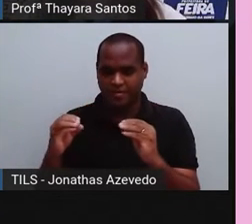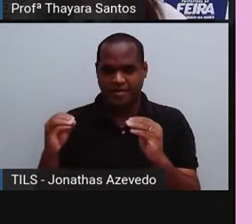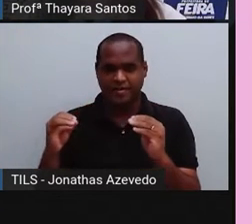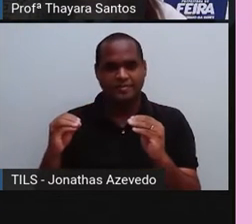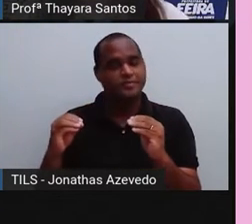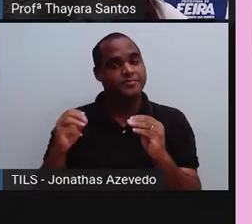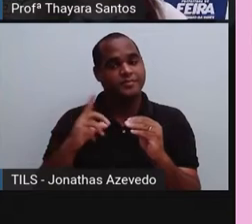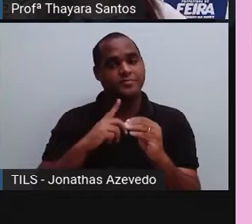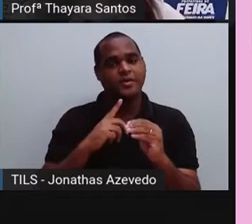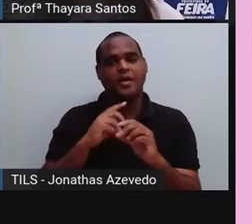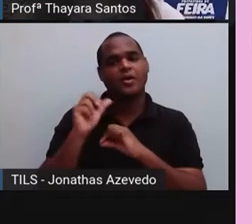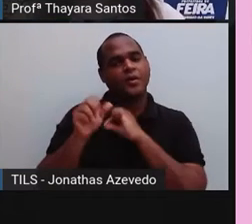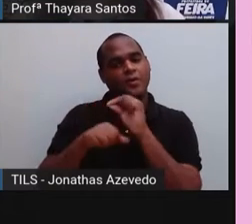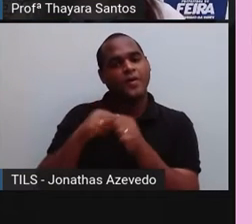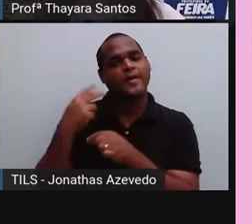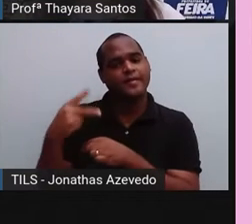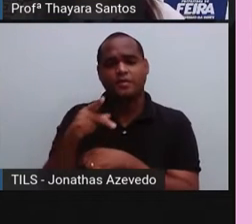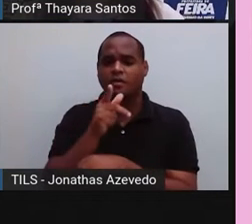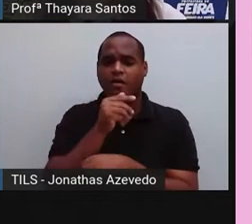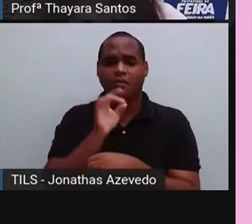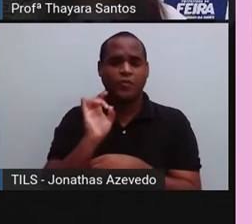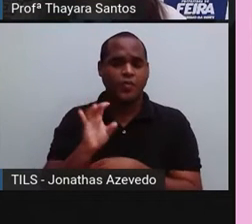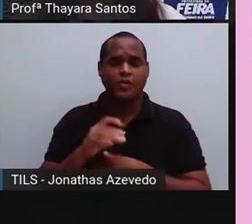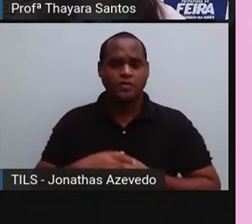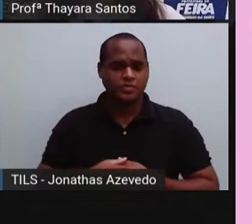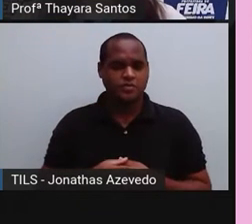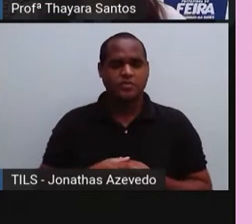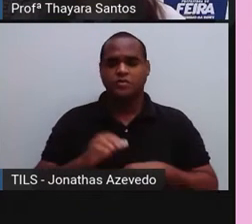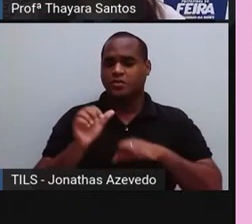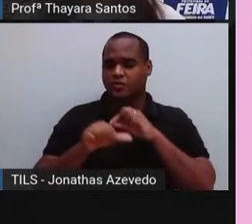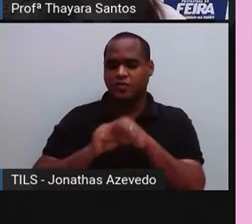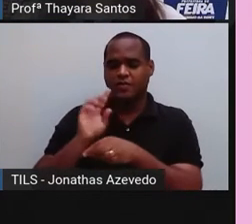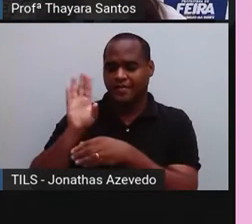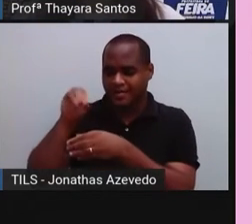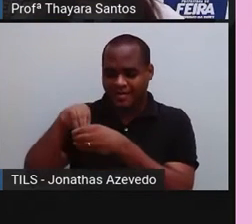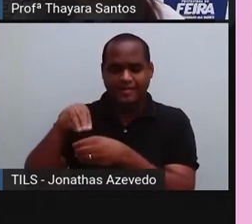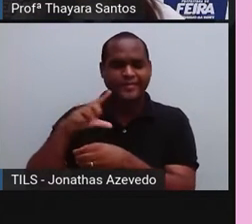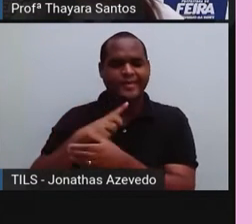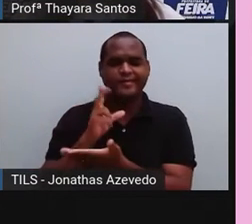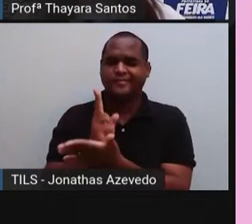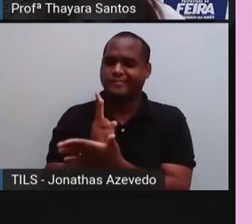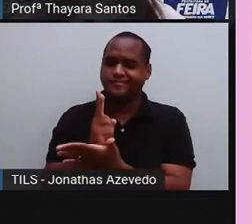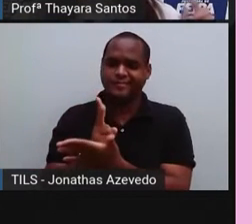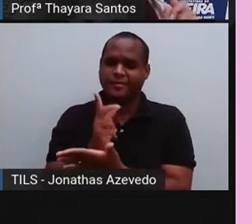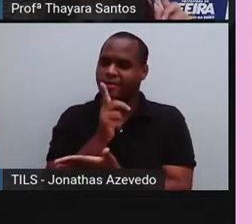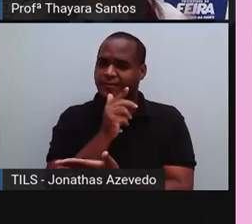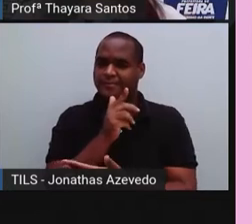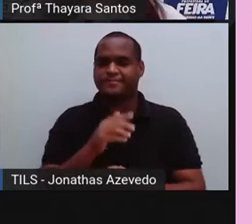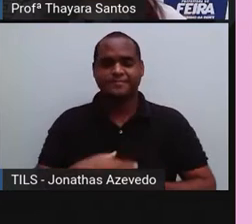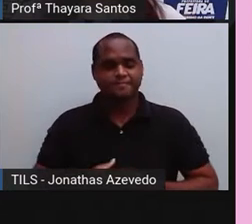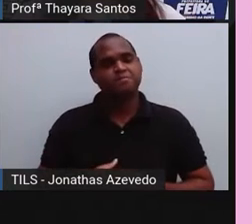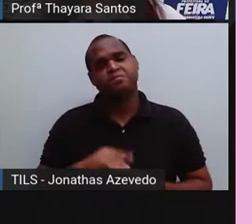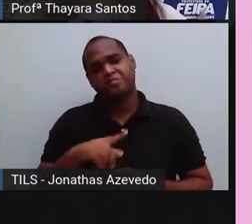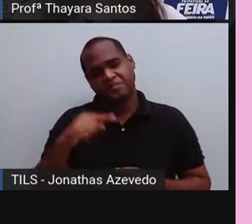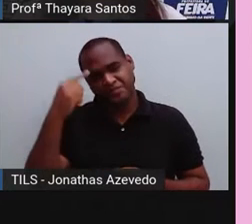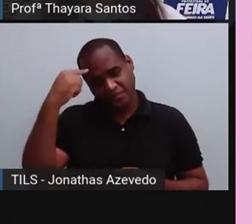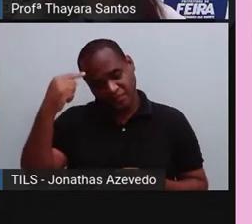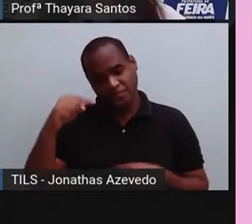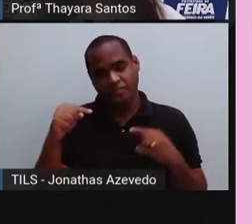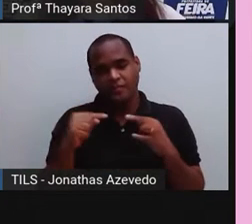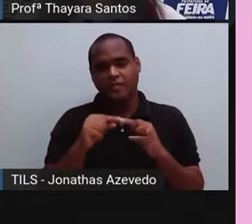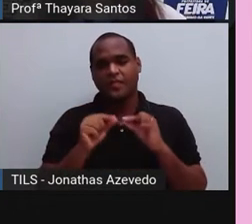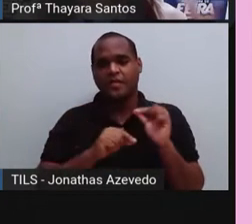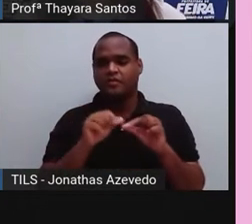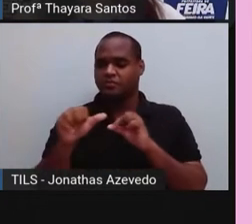estar mudando o estado físico dela. Eu não estou mudando a composição, ela vai continuar sendo água. Então, nesse caso, a gente